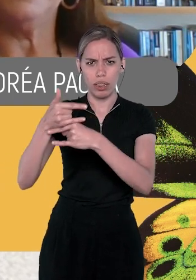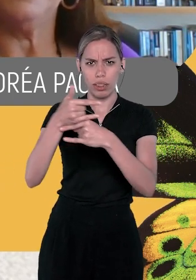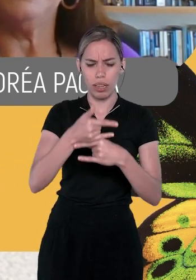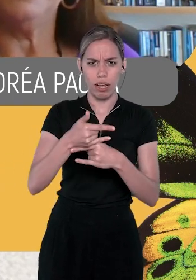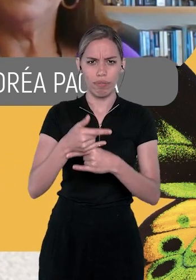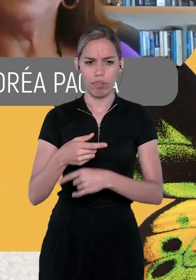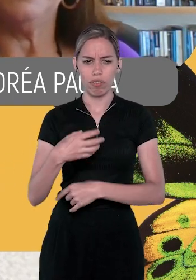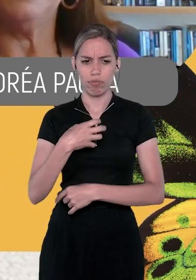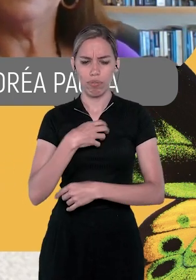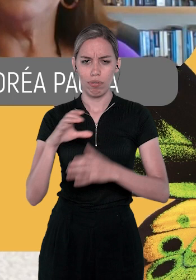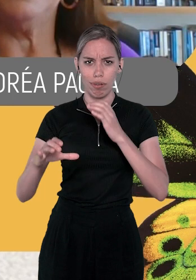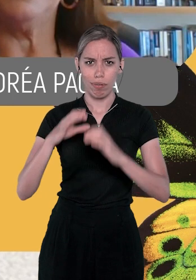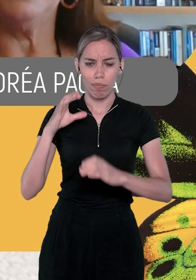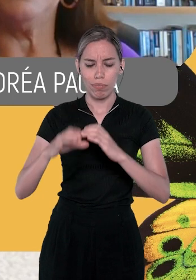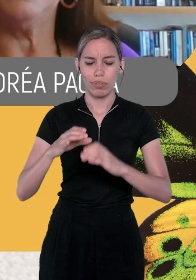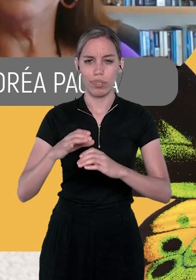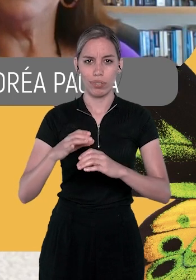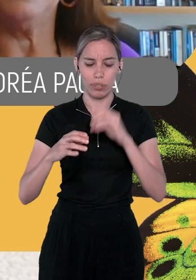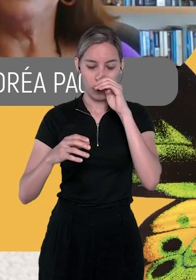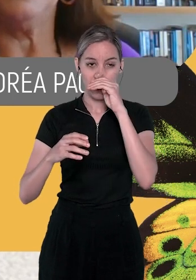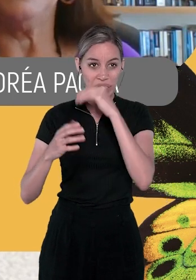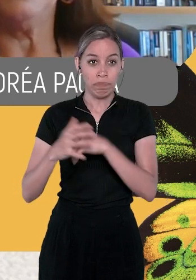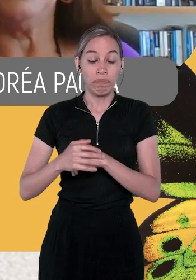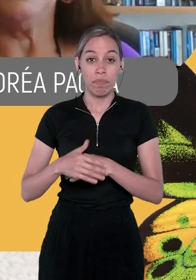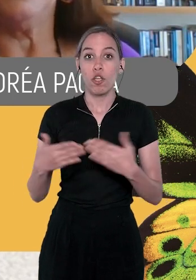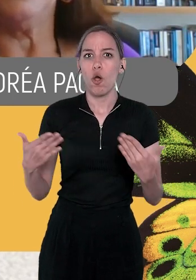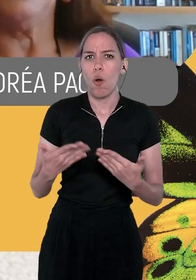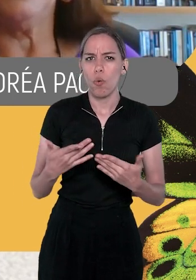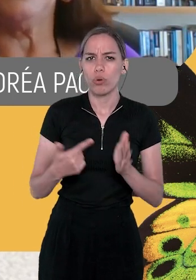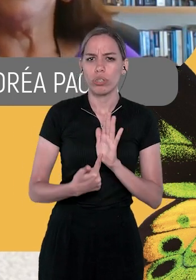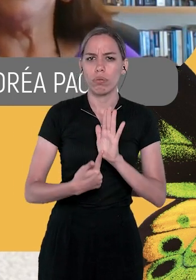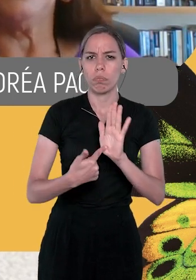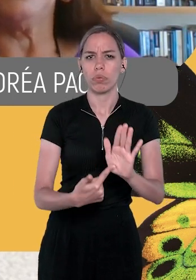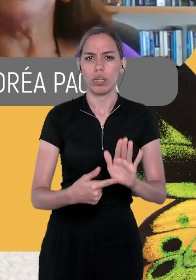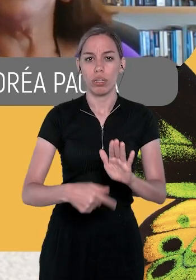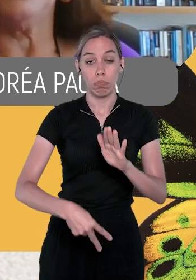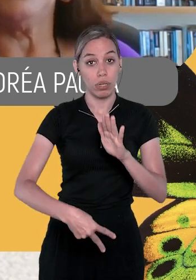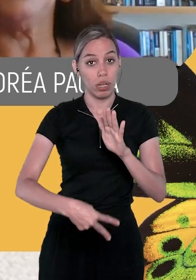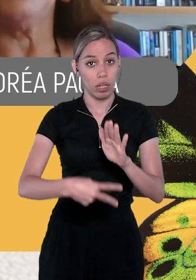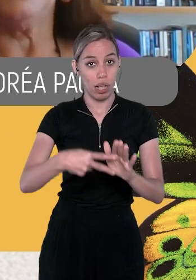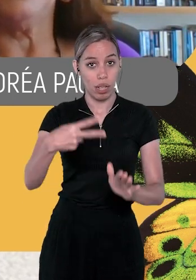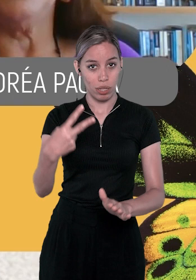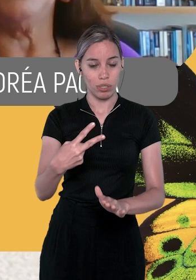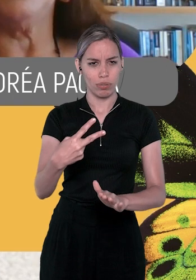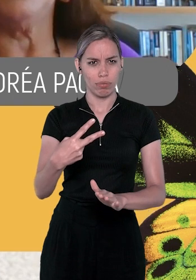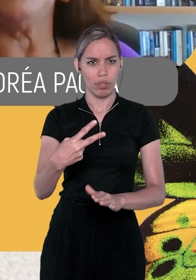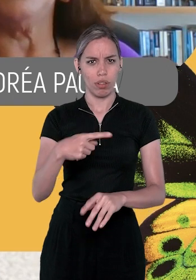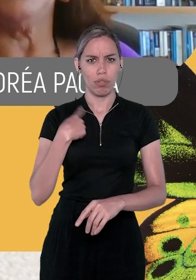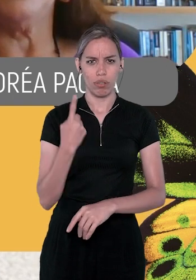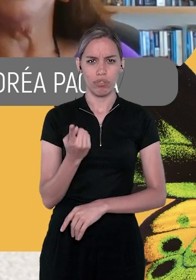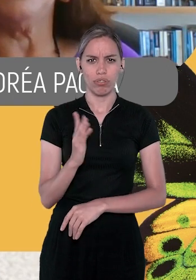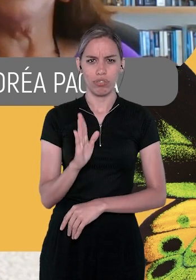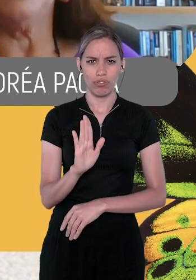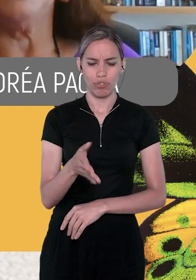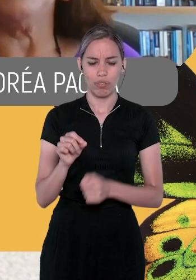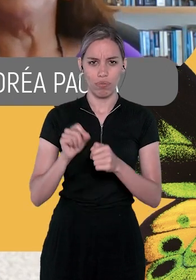artigos decorativos à mostra. Então, hoje eu apresento pela segunda vez, nós já estamos fazendo essas lives há um